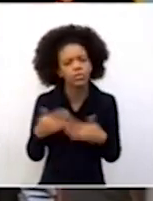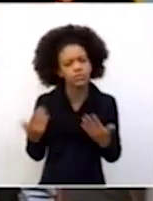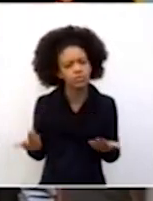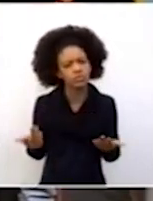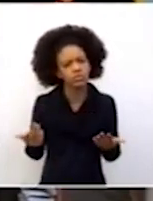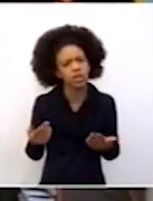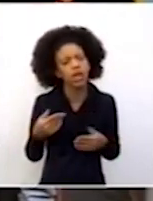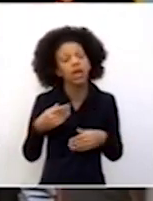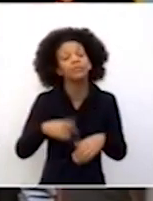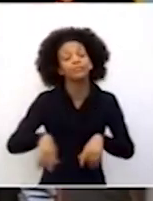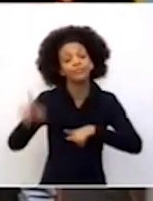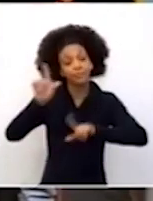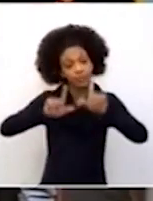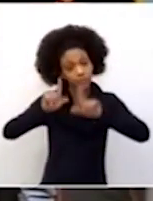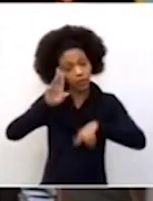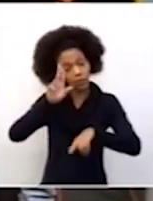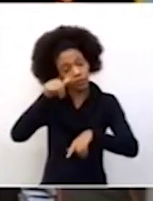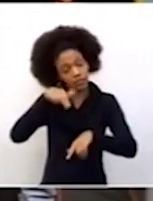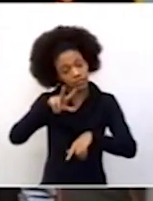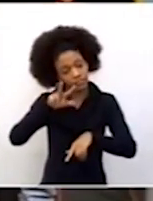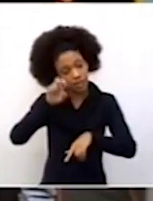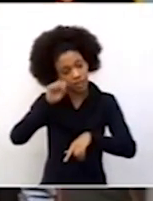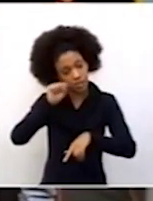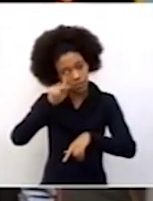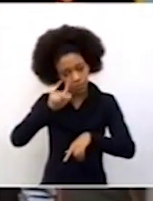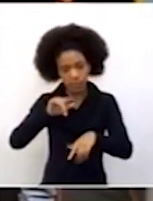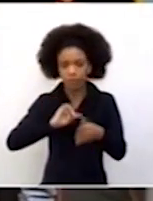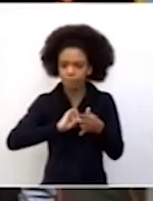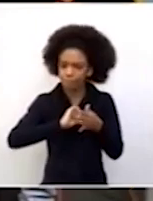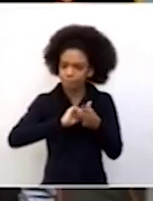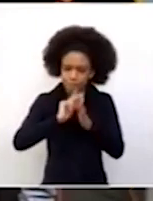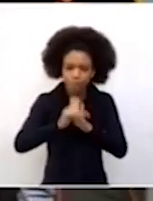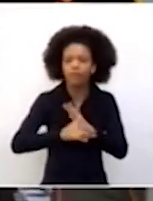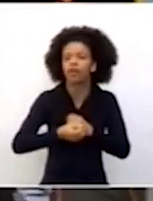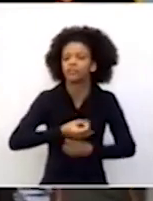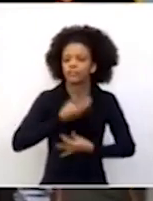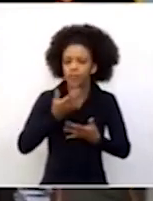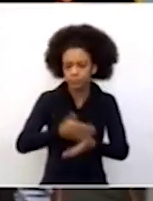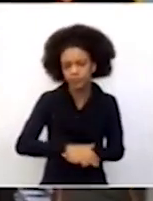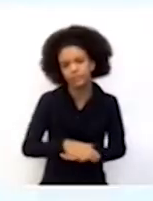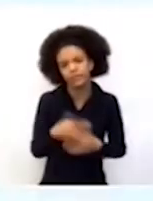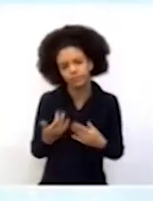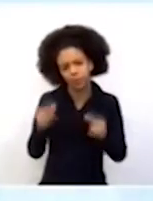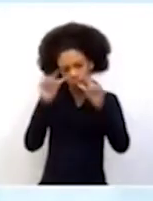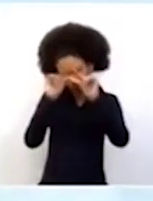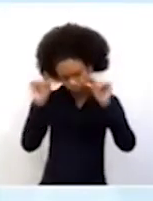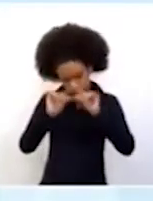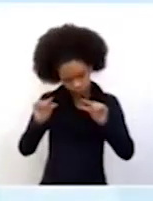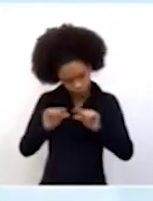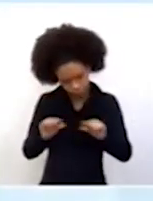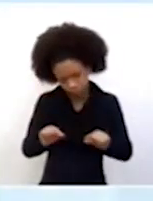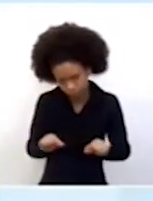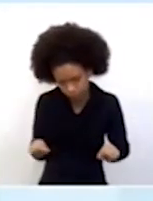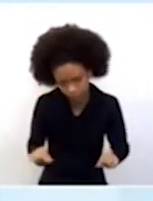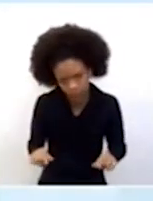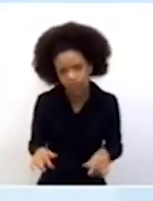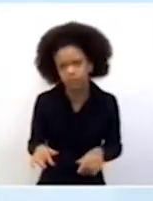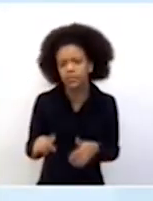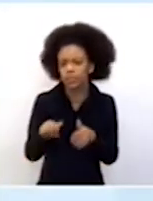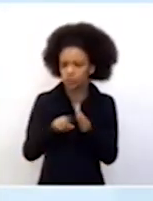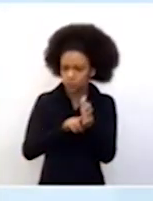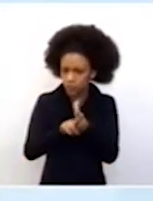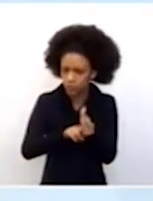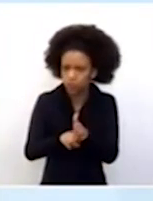TV Universo. TV Universo também tem muitas informações aí. Então, nós vamos dedicar as referências bibliográficas, né, que nós vamos usando a Base